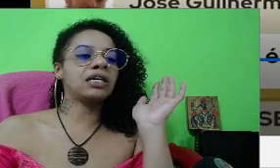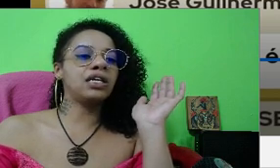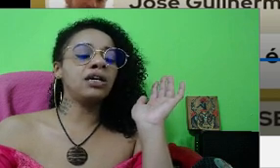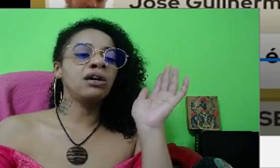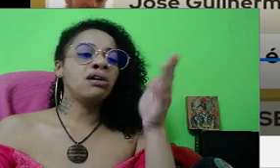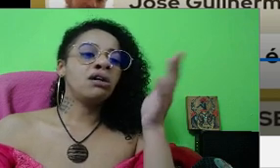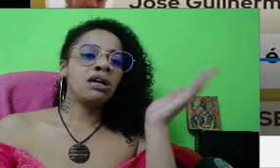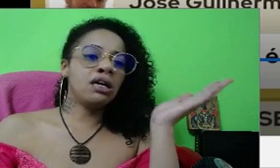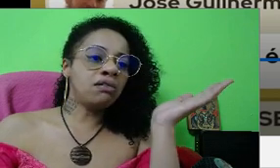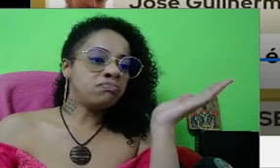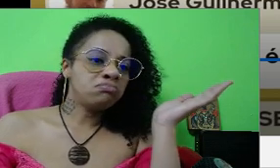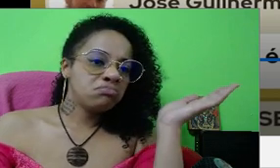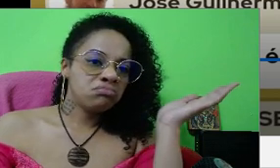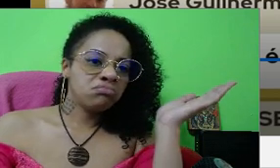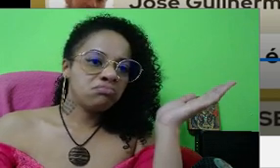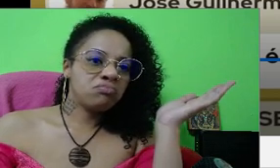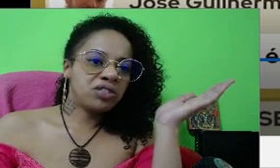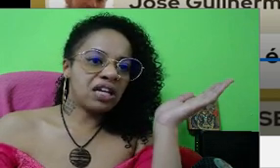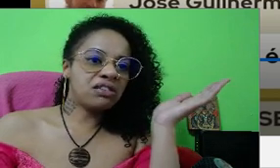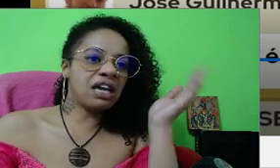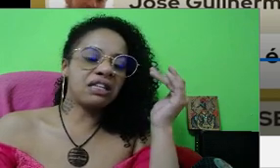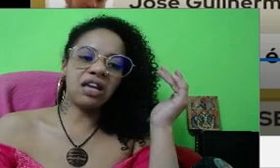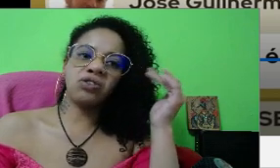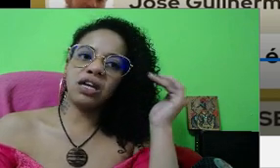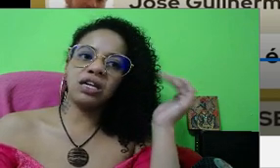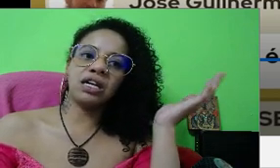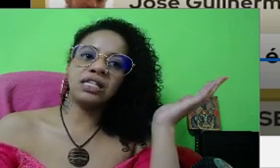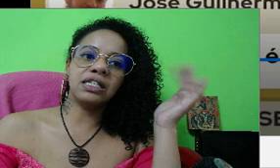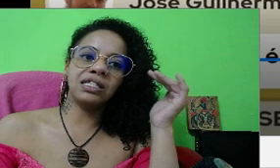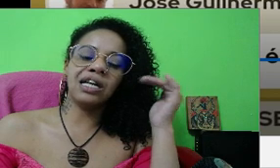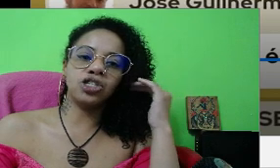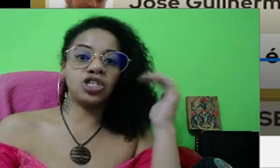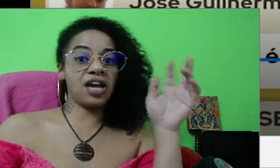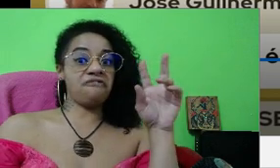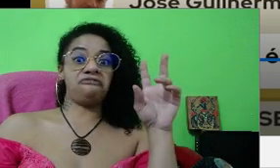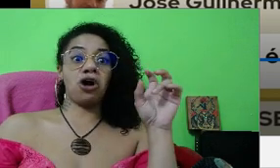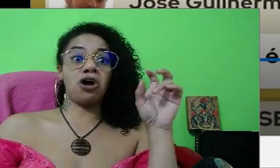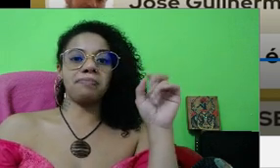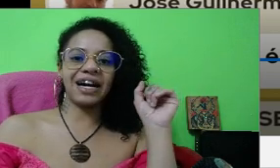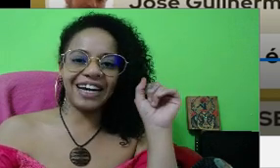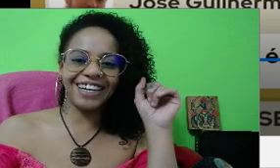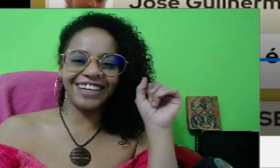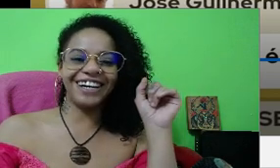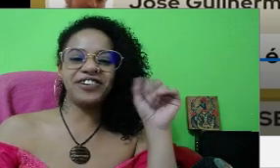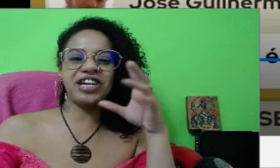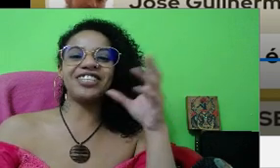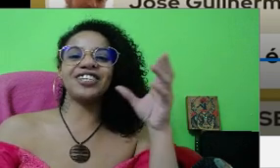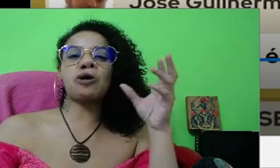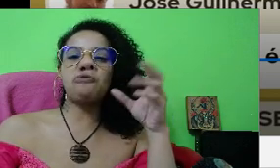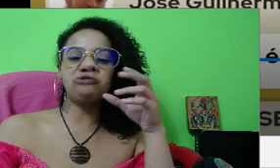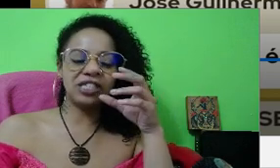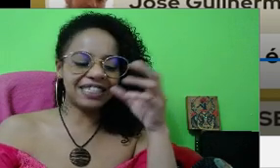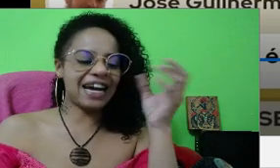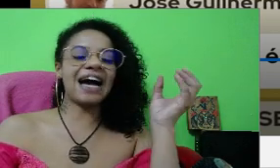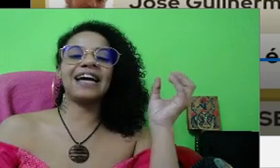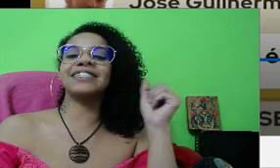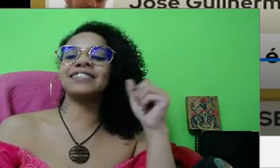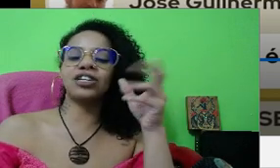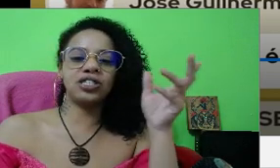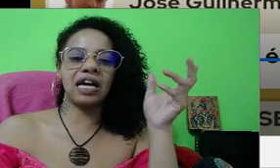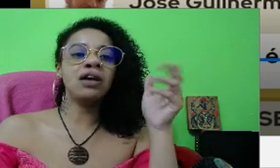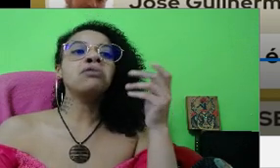freestyle aqui e entendendo aí a necessidade de reforma agrária né nem de